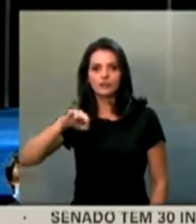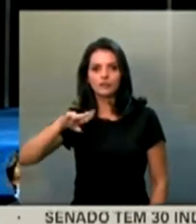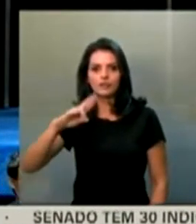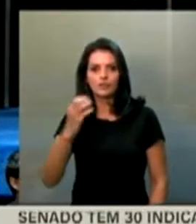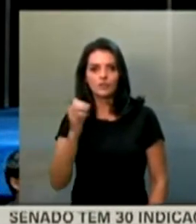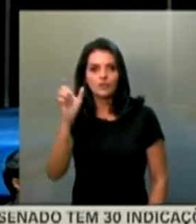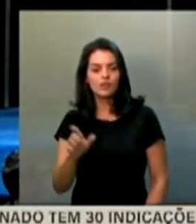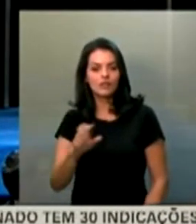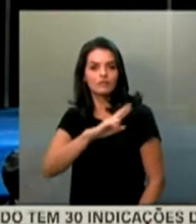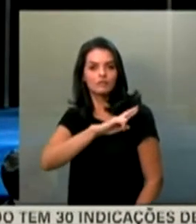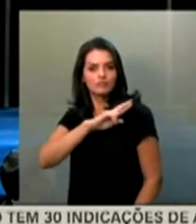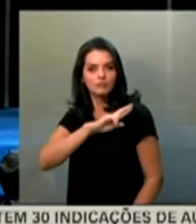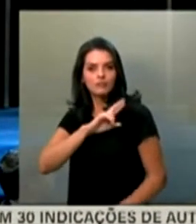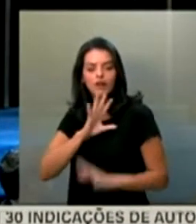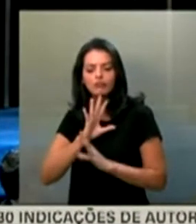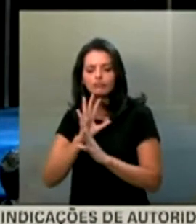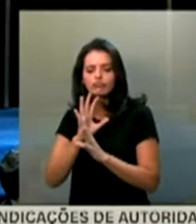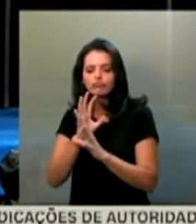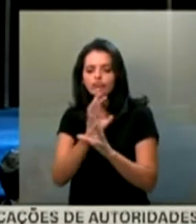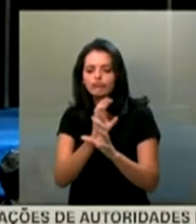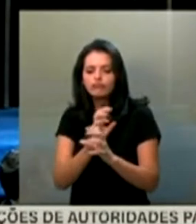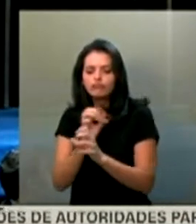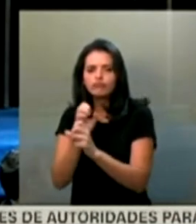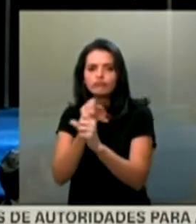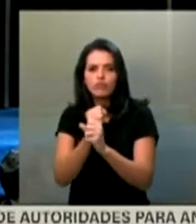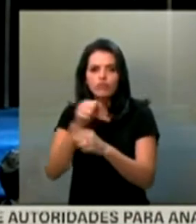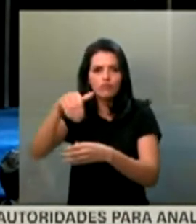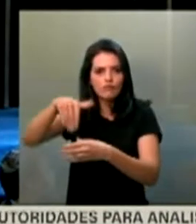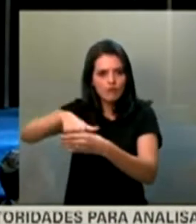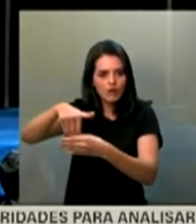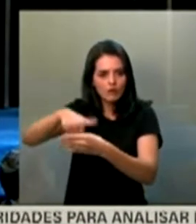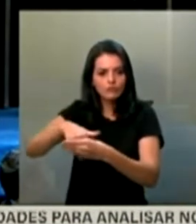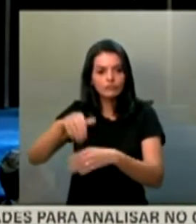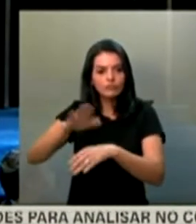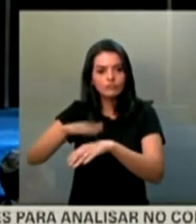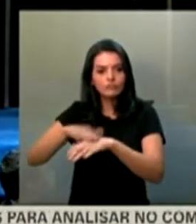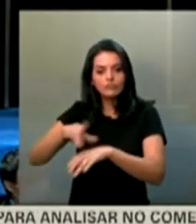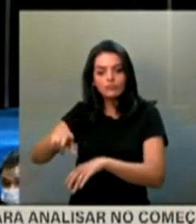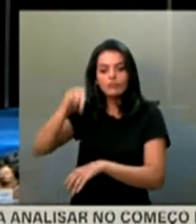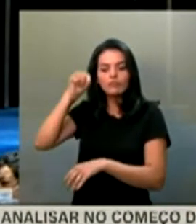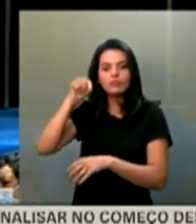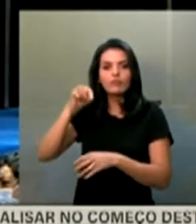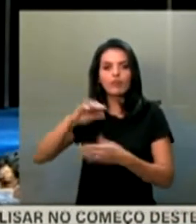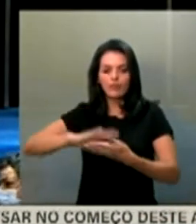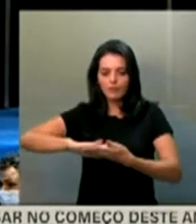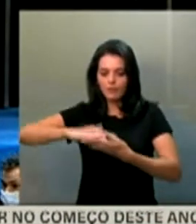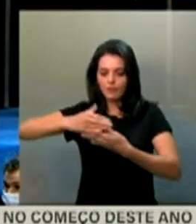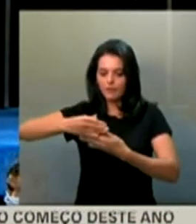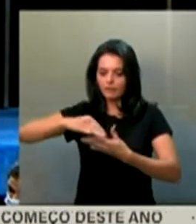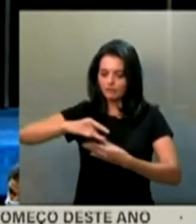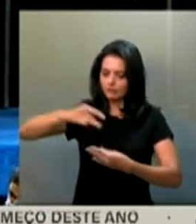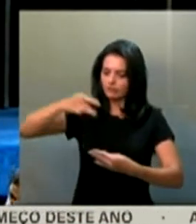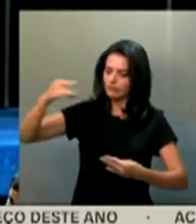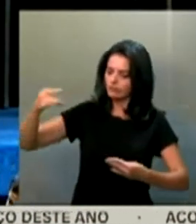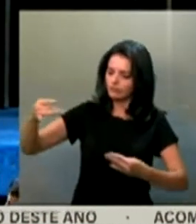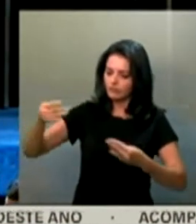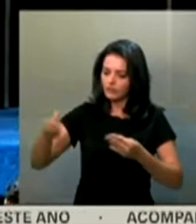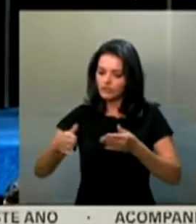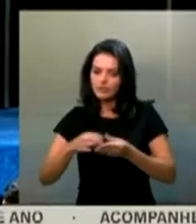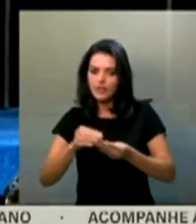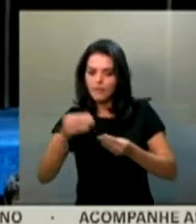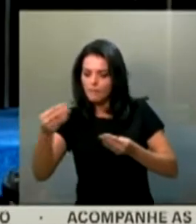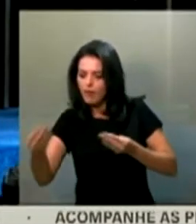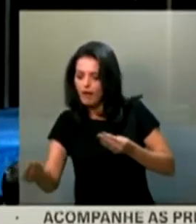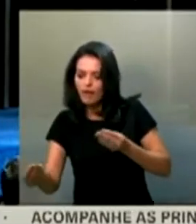responsável, designado para apurar os votos, preferiu abrir todos os envelopes e separar os votos de